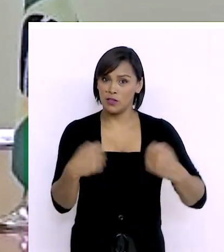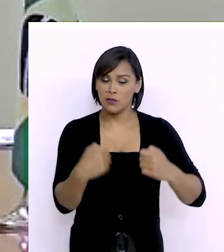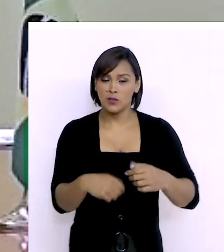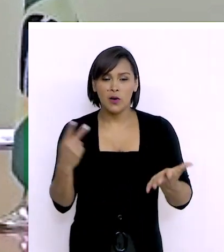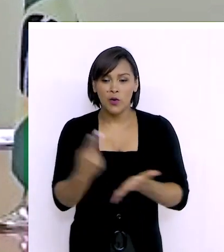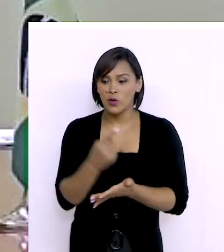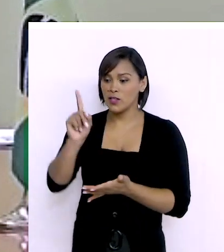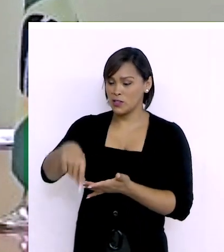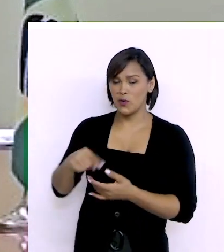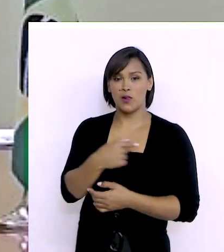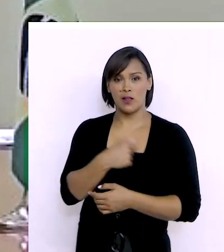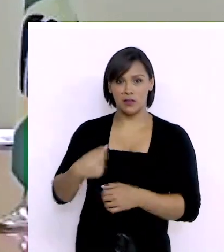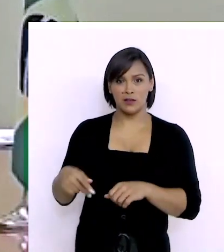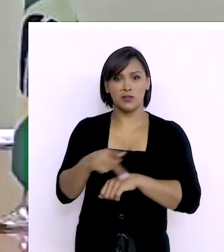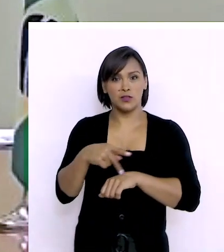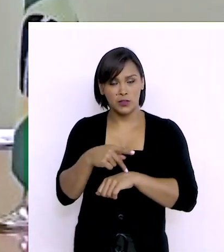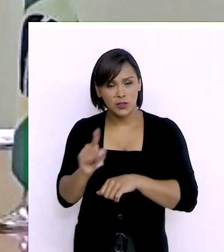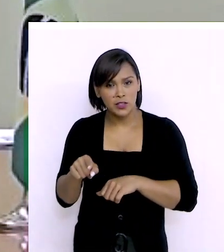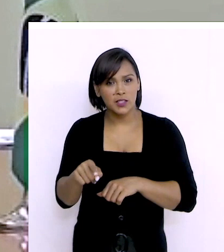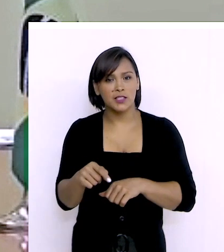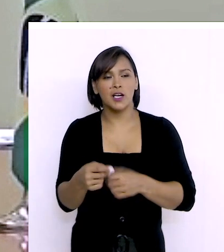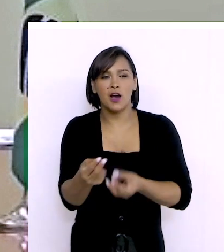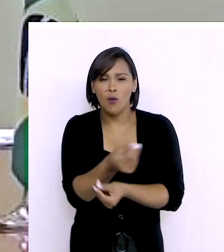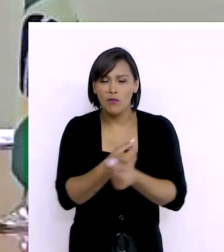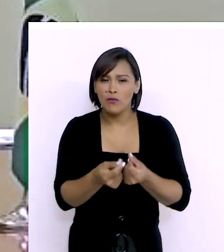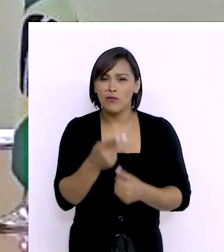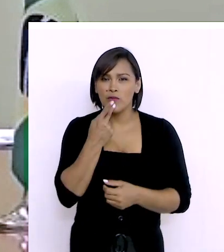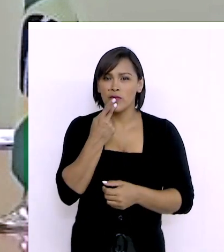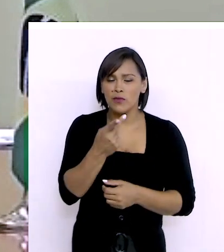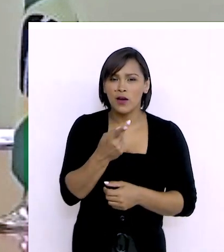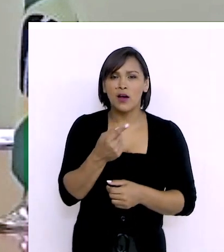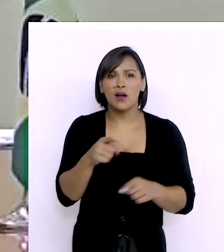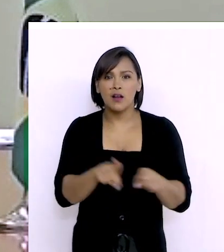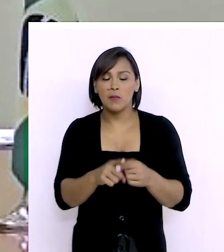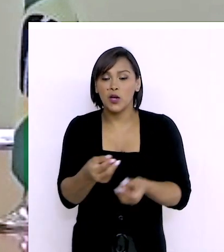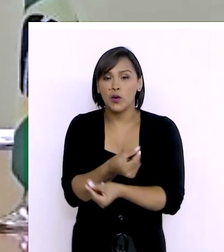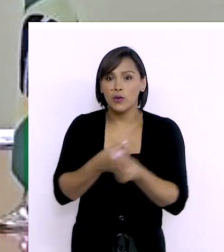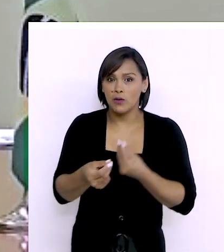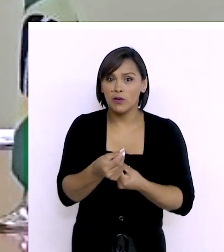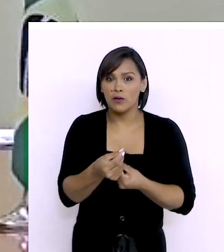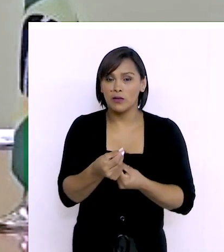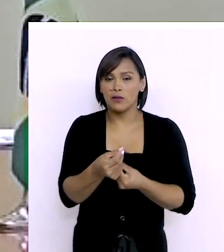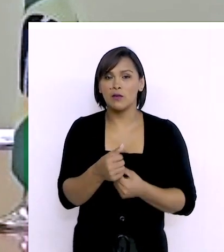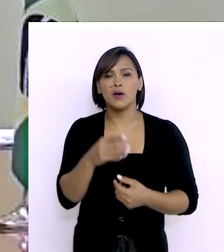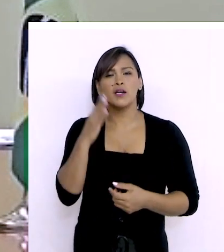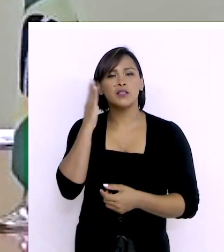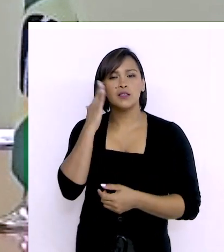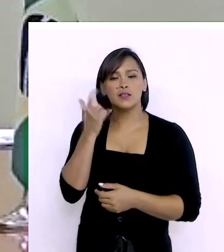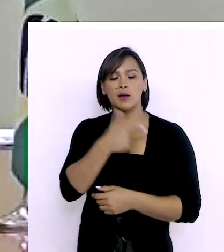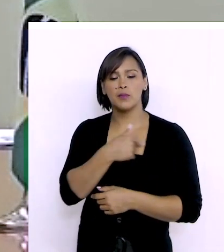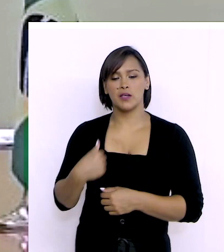aconteceu na China. Os economistas falam em modelos gravitacionais de comércio, são aqueles que estimam que o